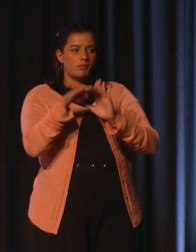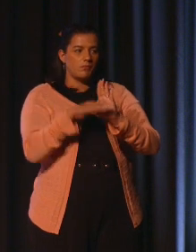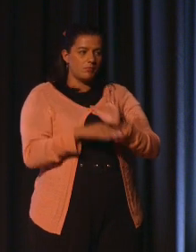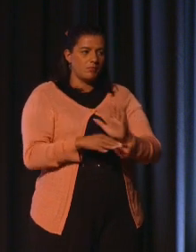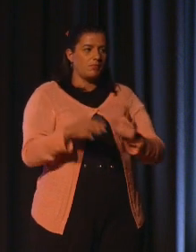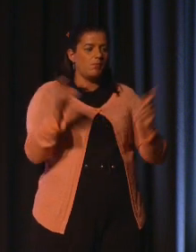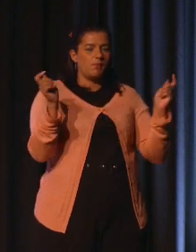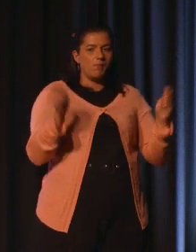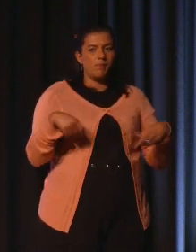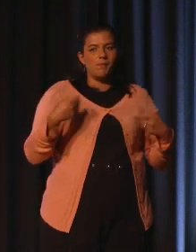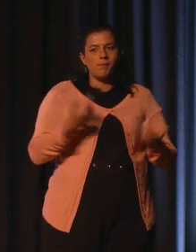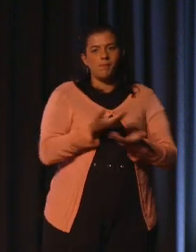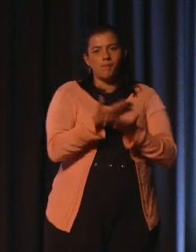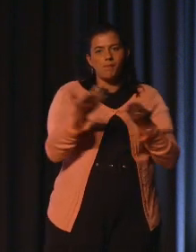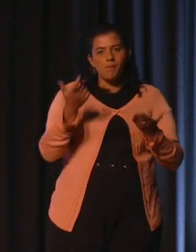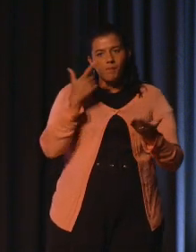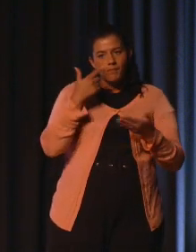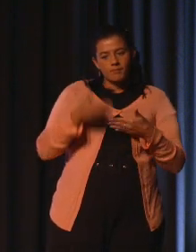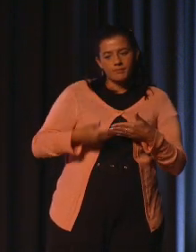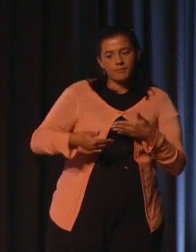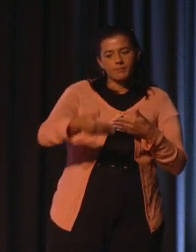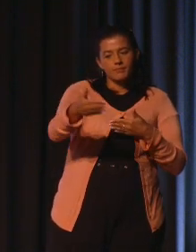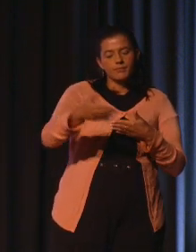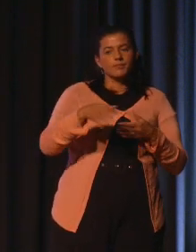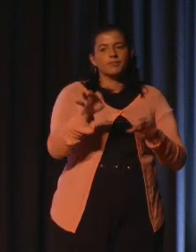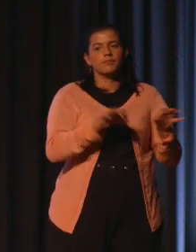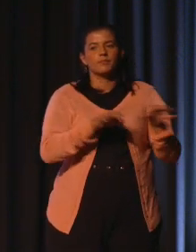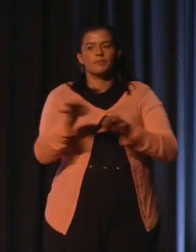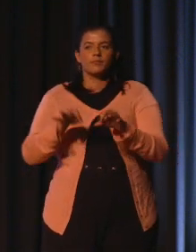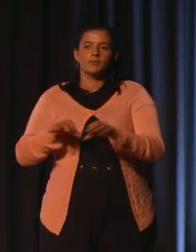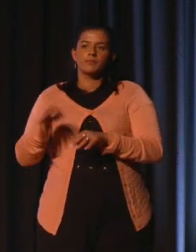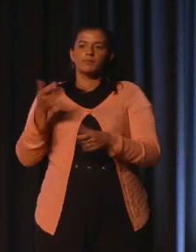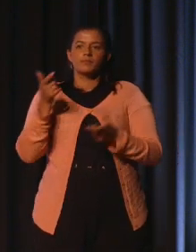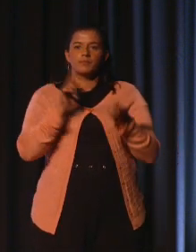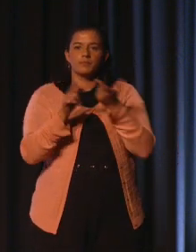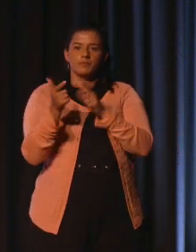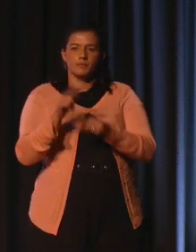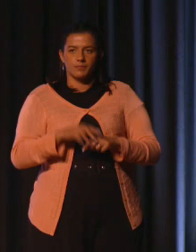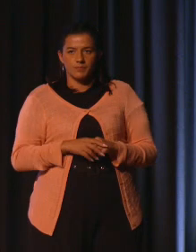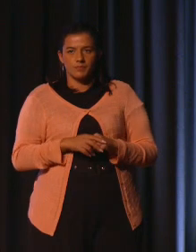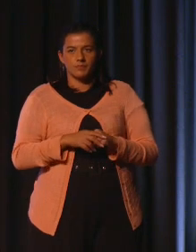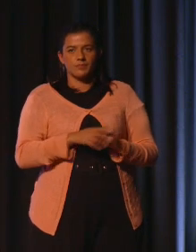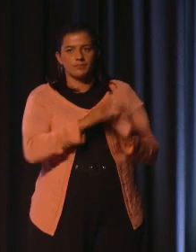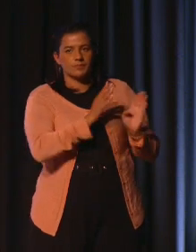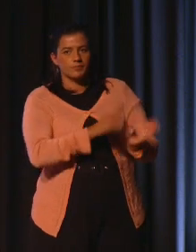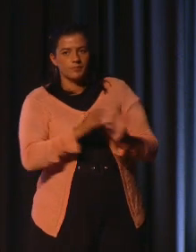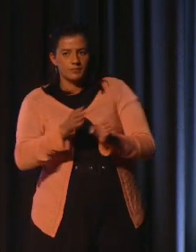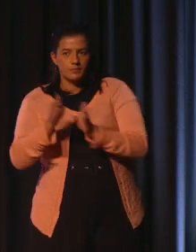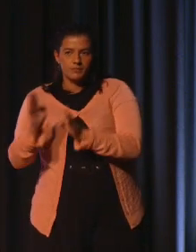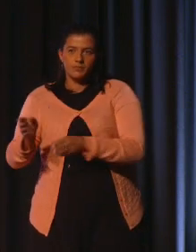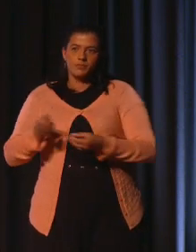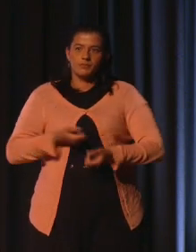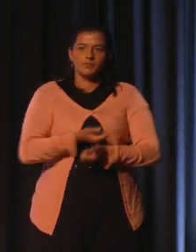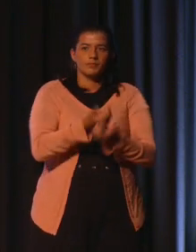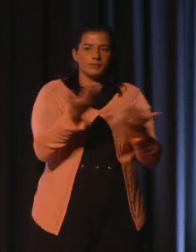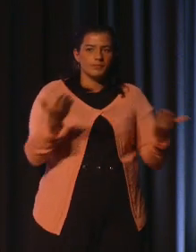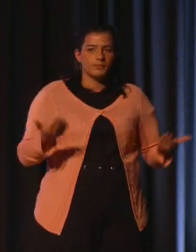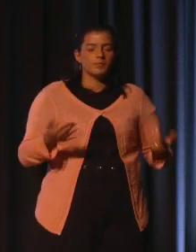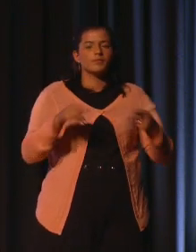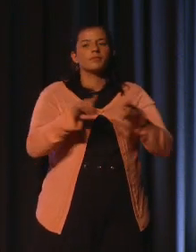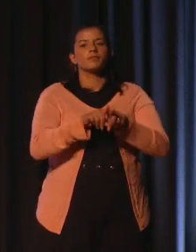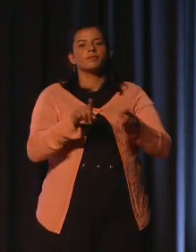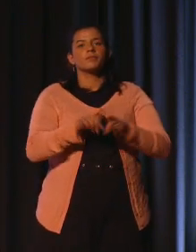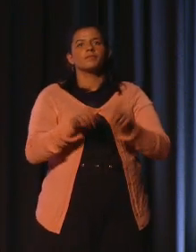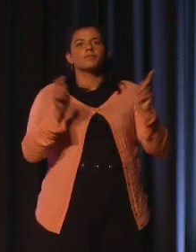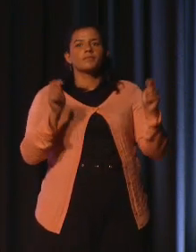pré-estabelecida. E a gente vai ver um pouquinho mais na frente como é que a gente também trabalha isso. A etapa do armazenamento e distribuição, essa